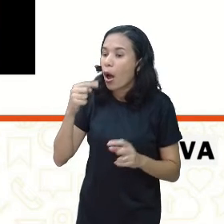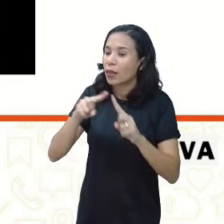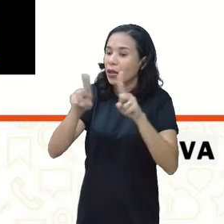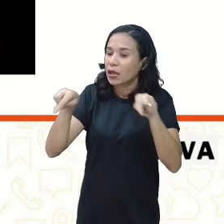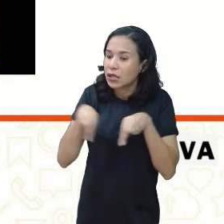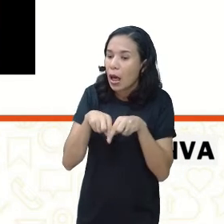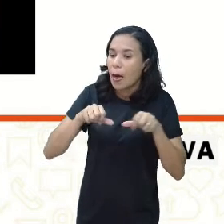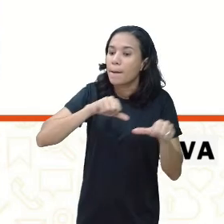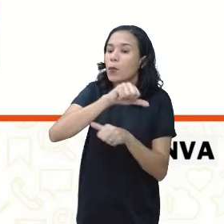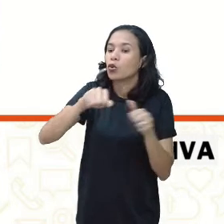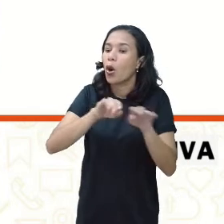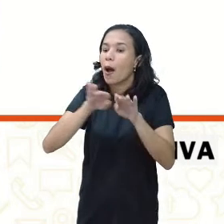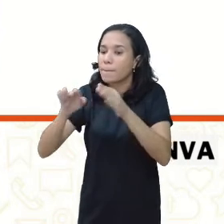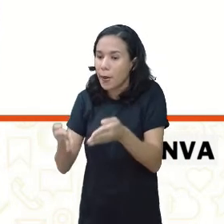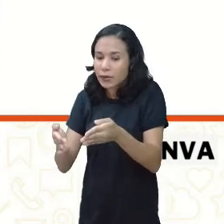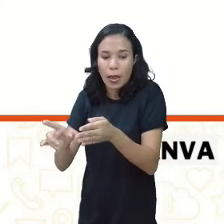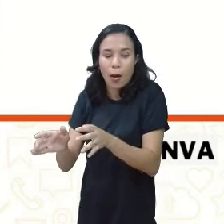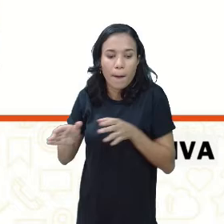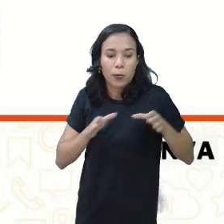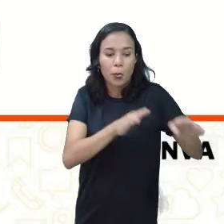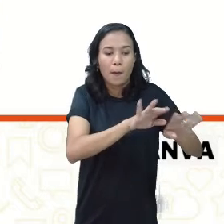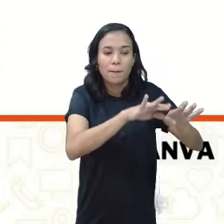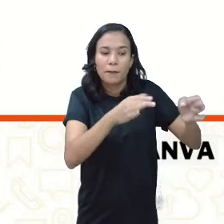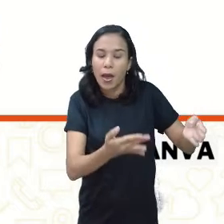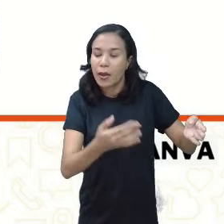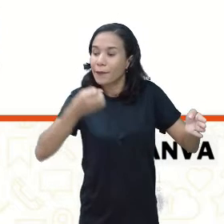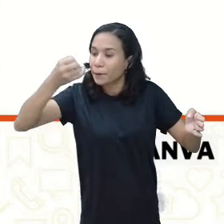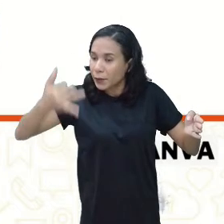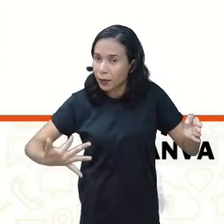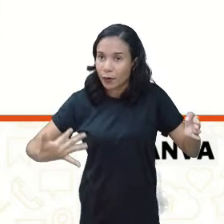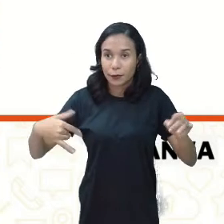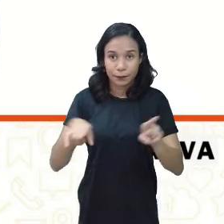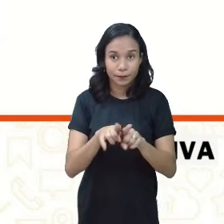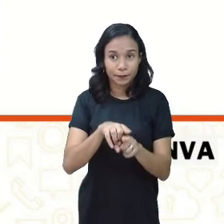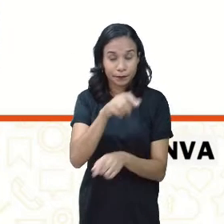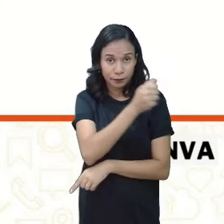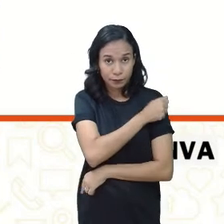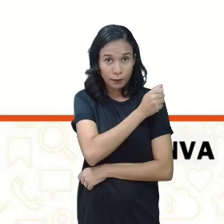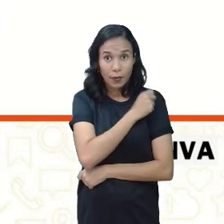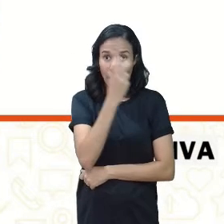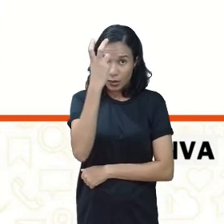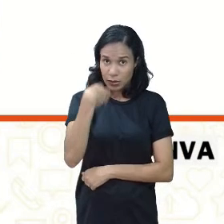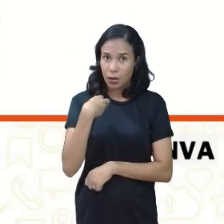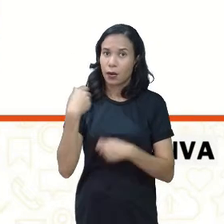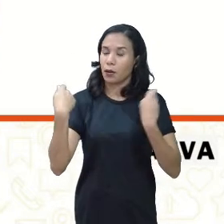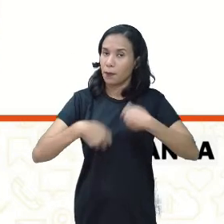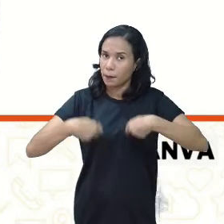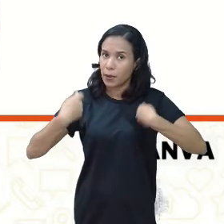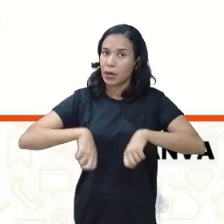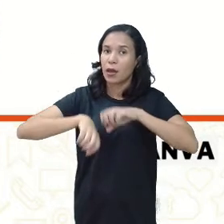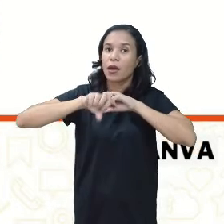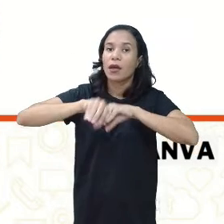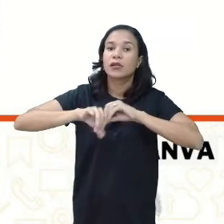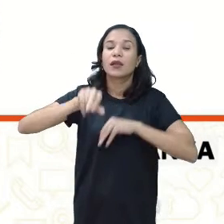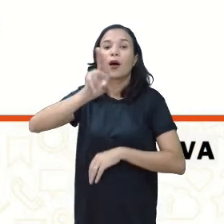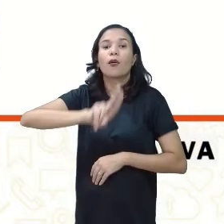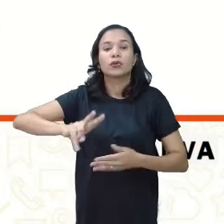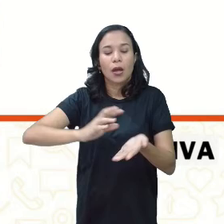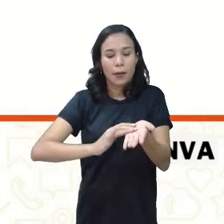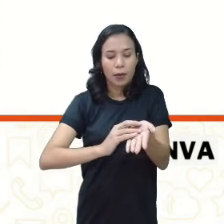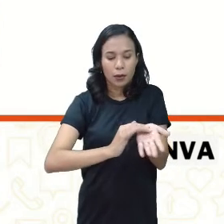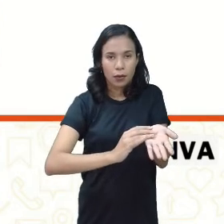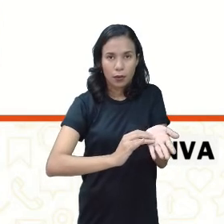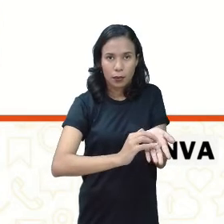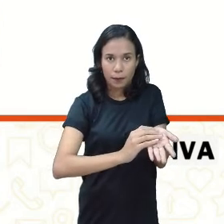É importantíssimo isso acontecer. Os estudantes com cegueira devem ser ensinados a utilizar o